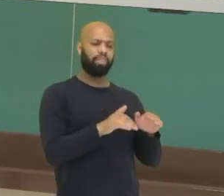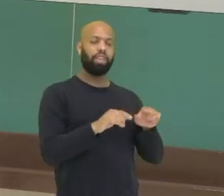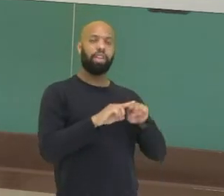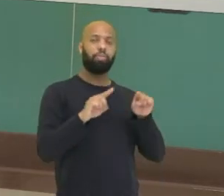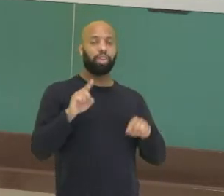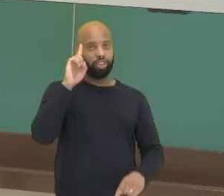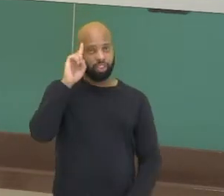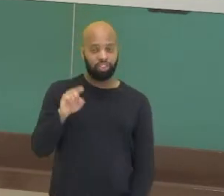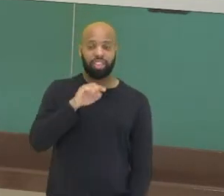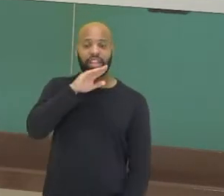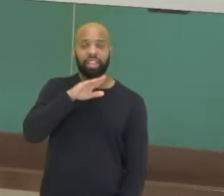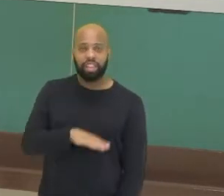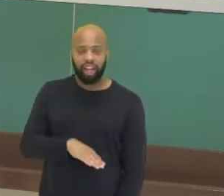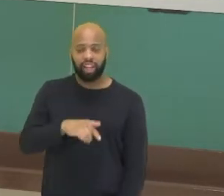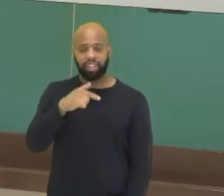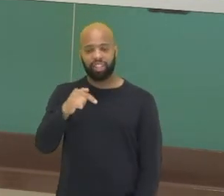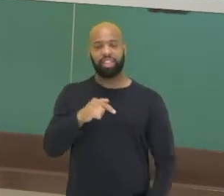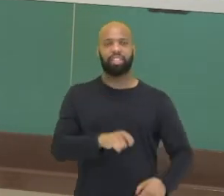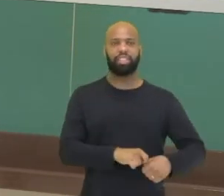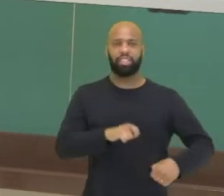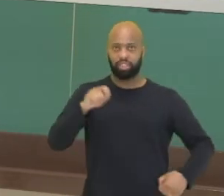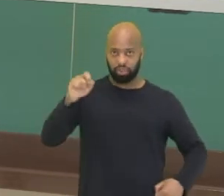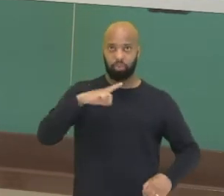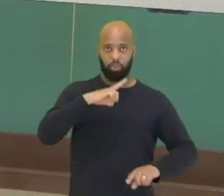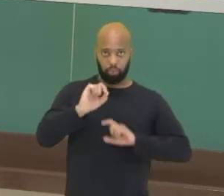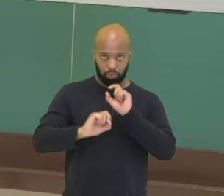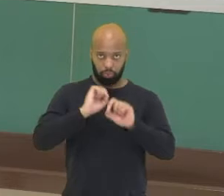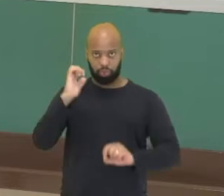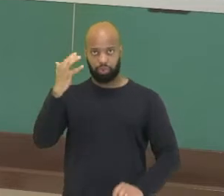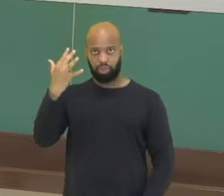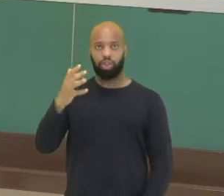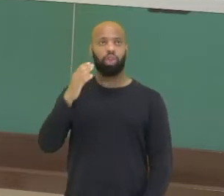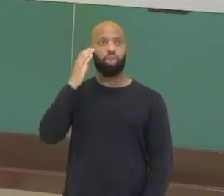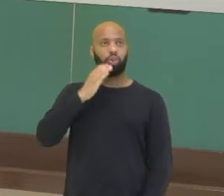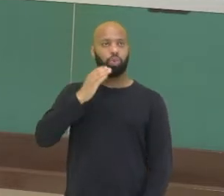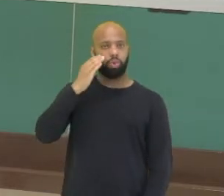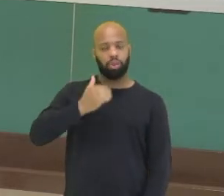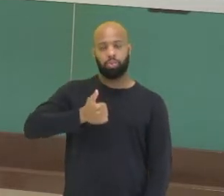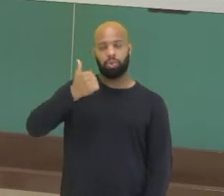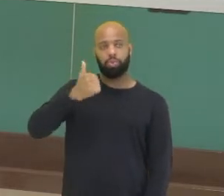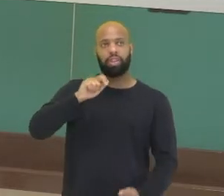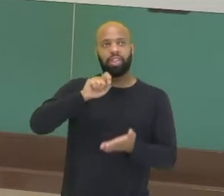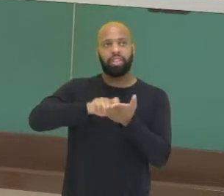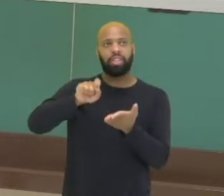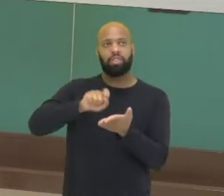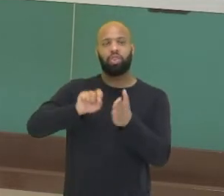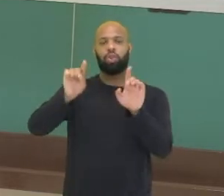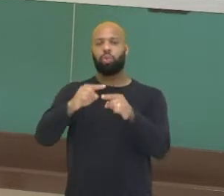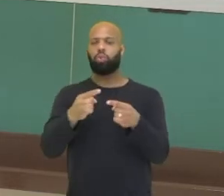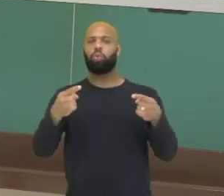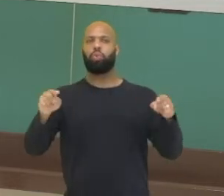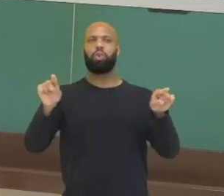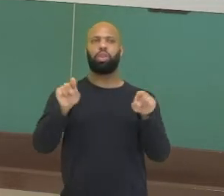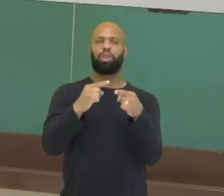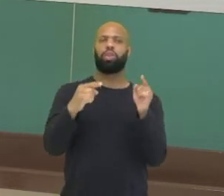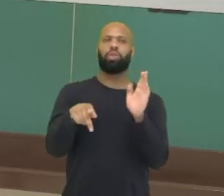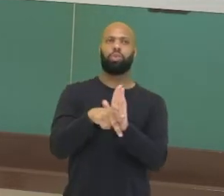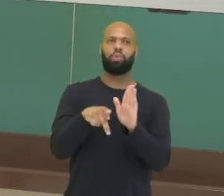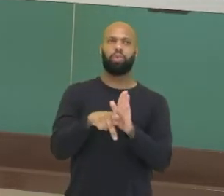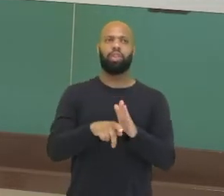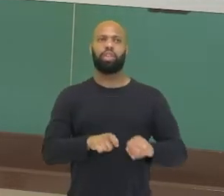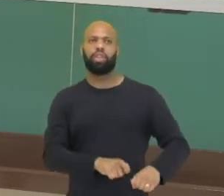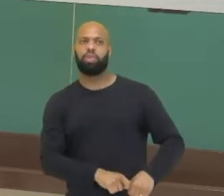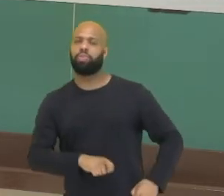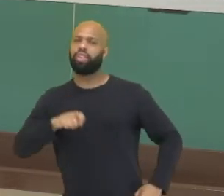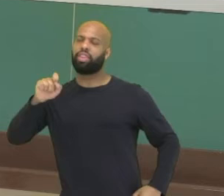dia 7 de setembro, Dom Pedro I escreveu, compôs o hino da independência, né? E aqui